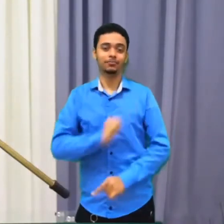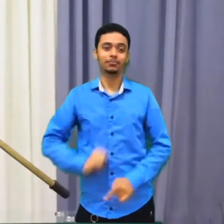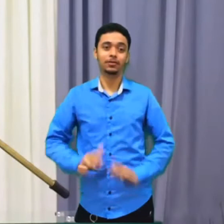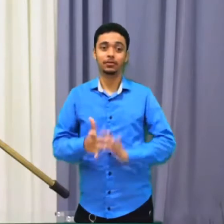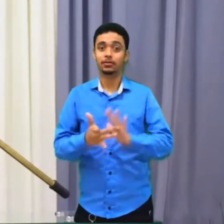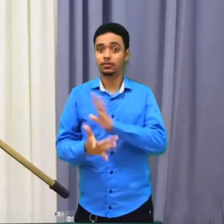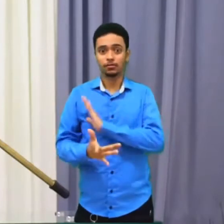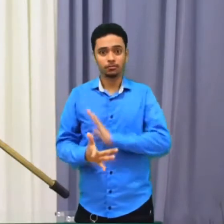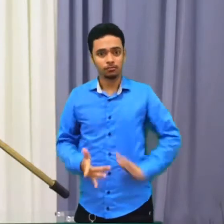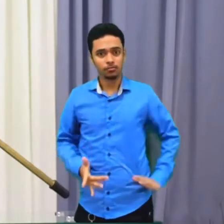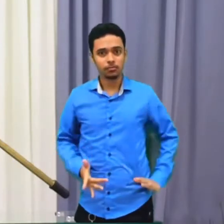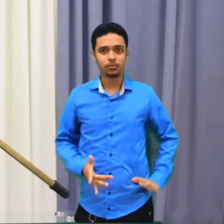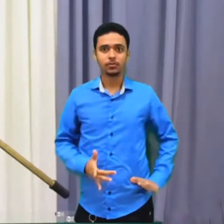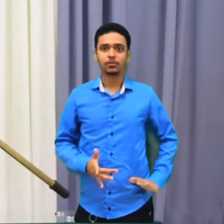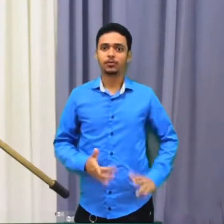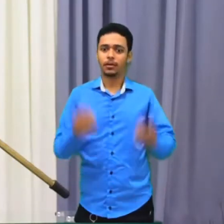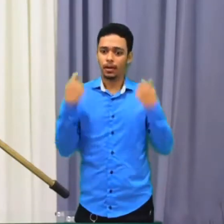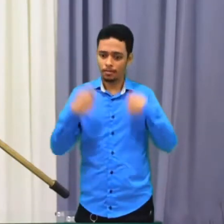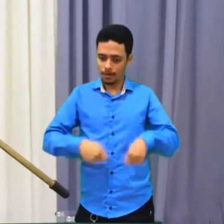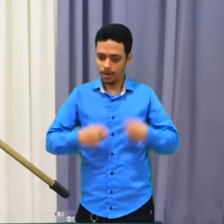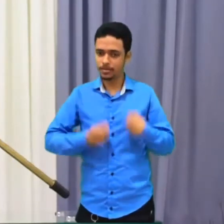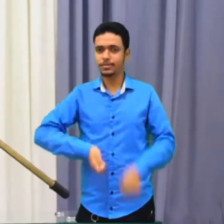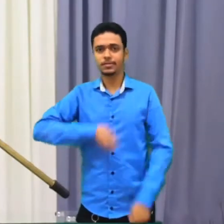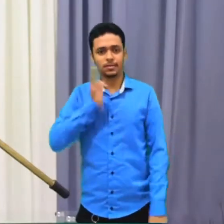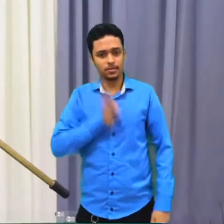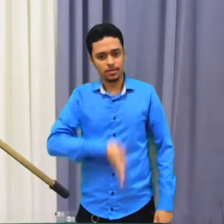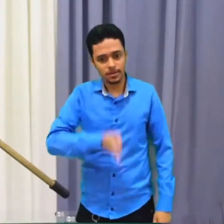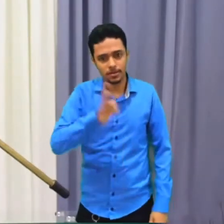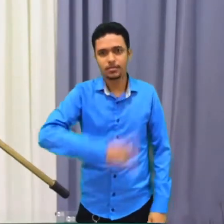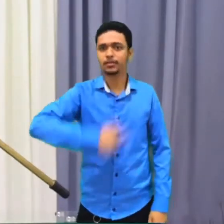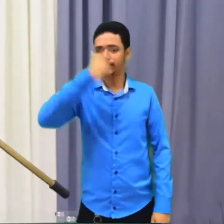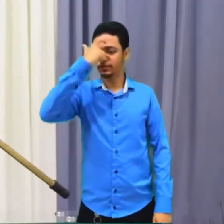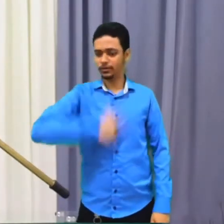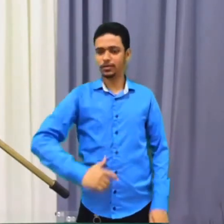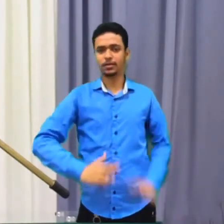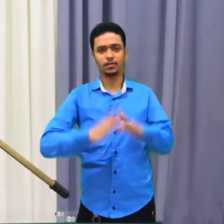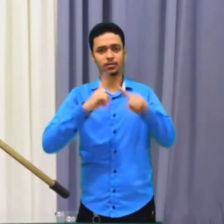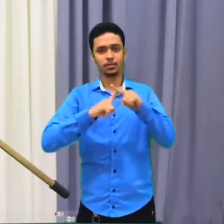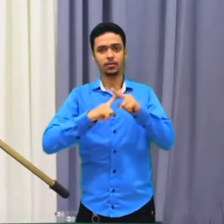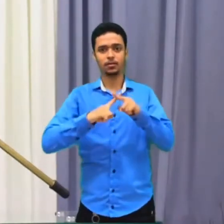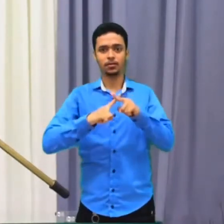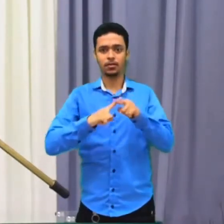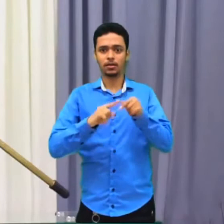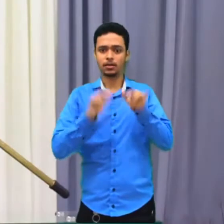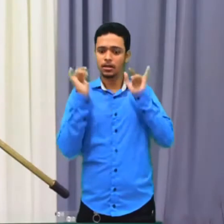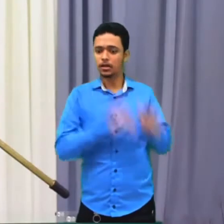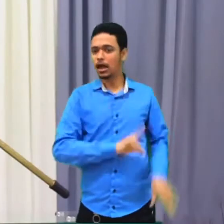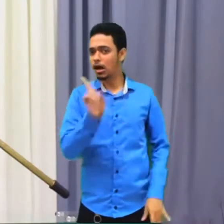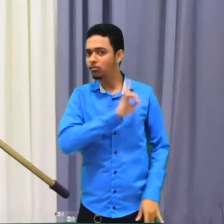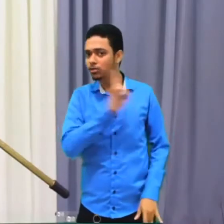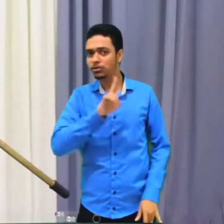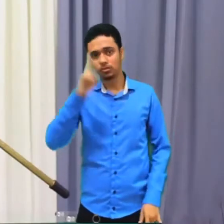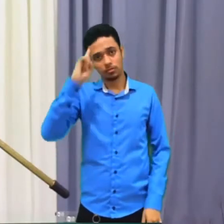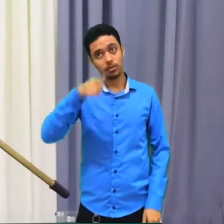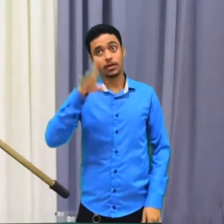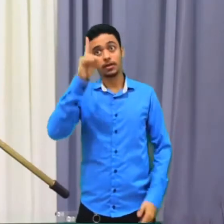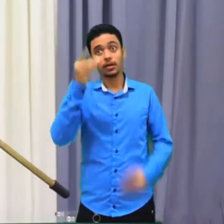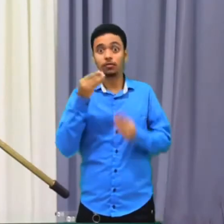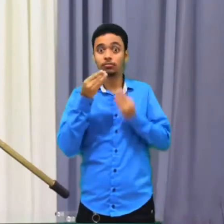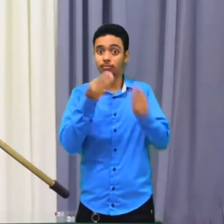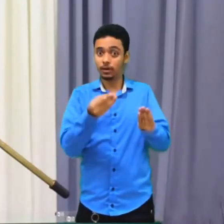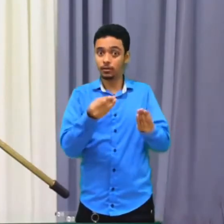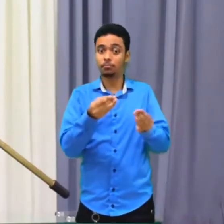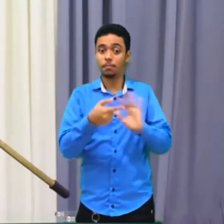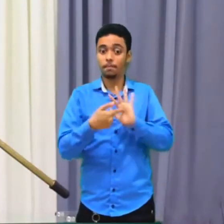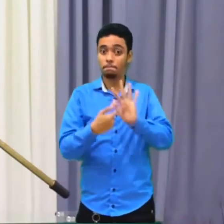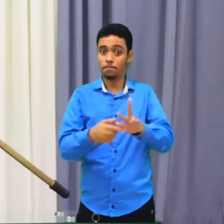não abra mão de ser igreja, não abra mão da autoridade que o Senhor lhe deu. Esta autoridade faz